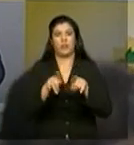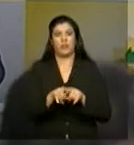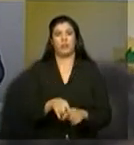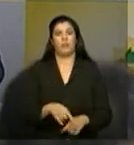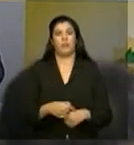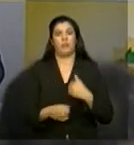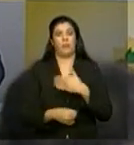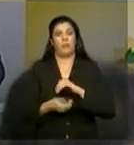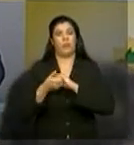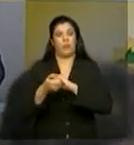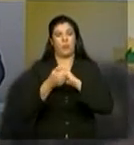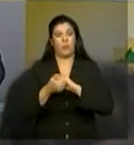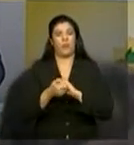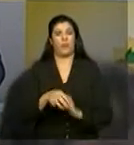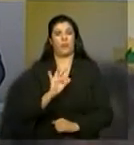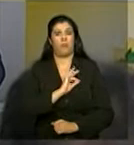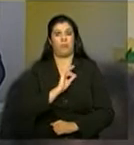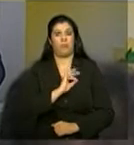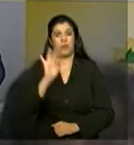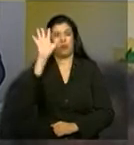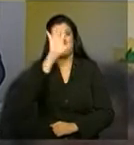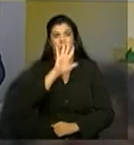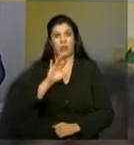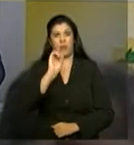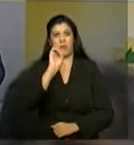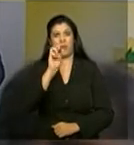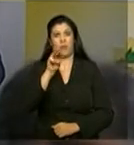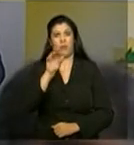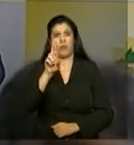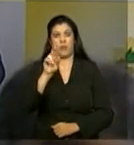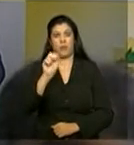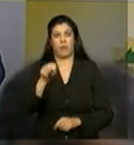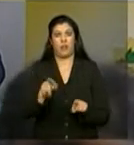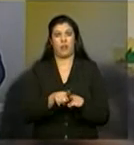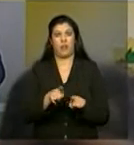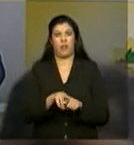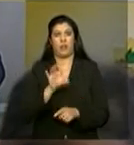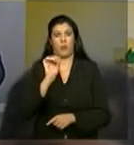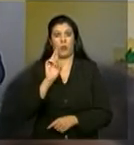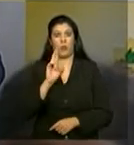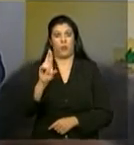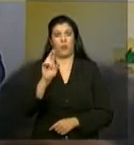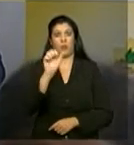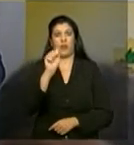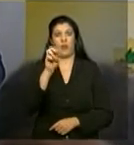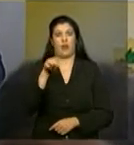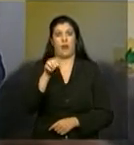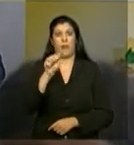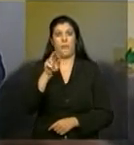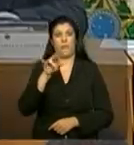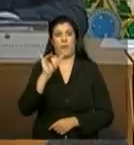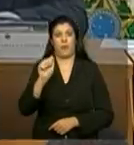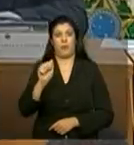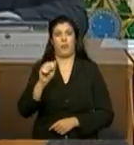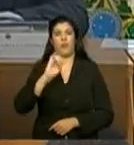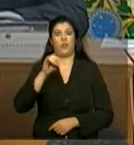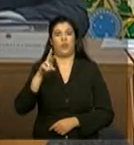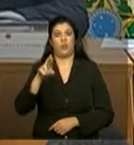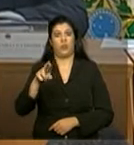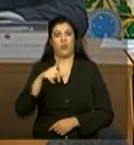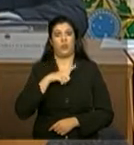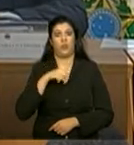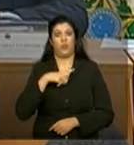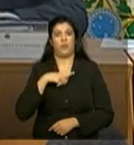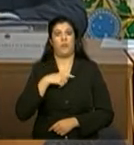federal e doutor a maioria leão júnior o perito criminal chefe do instituto nacional de